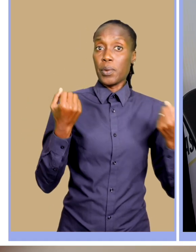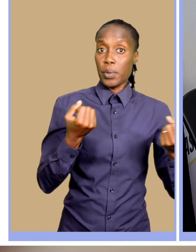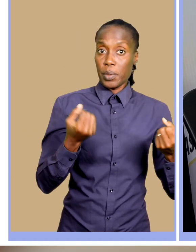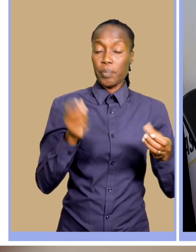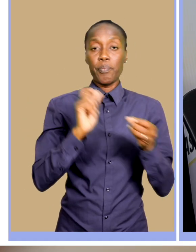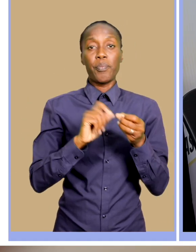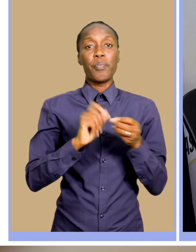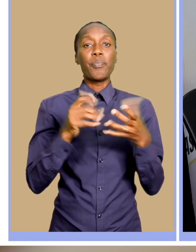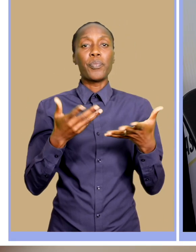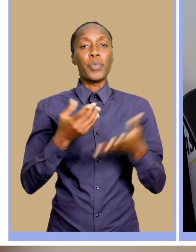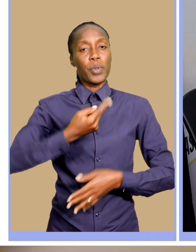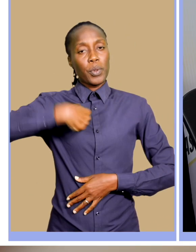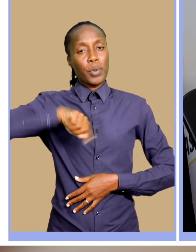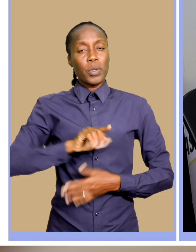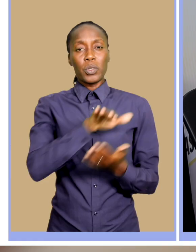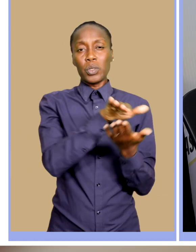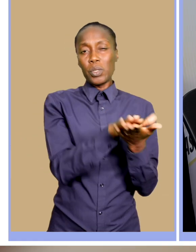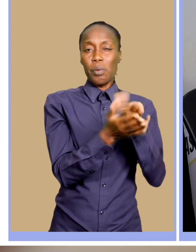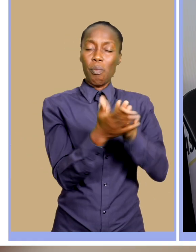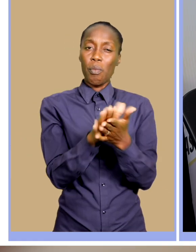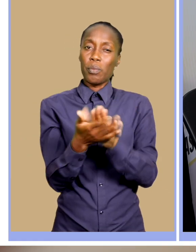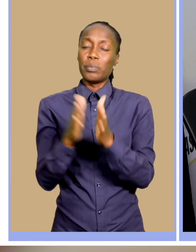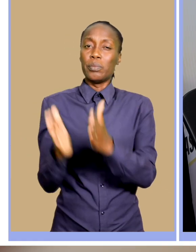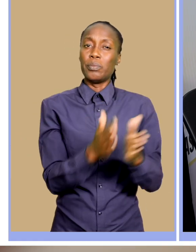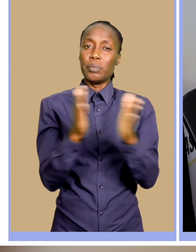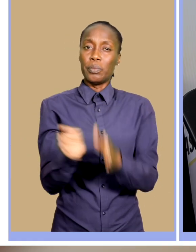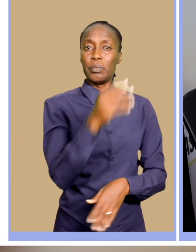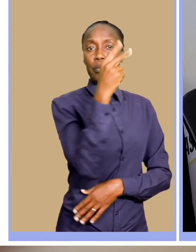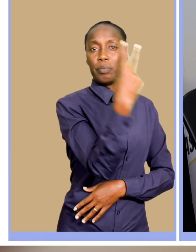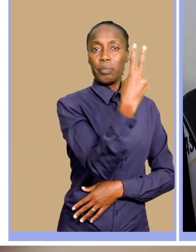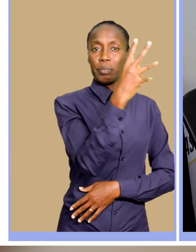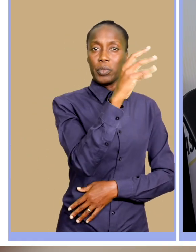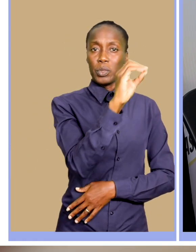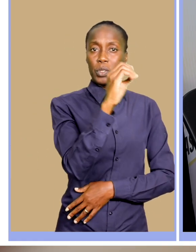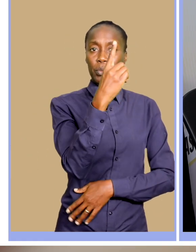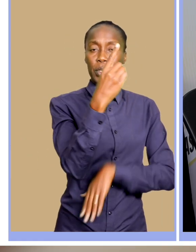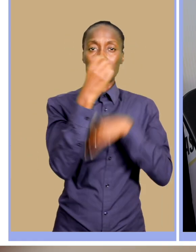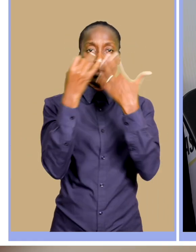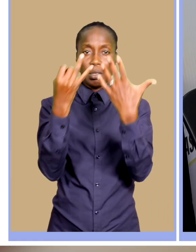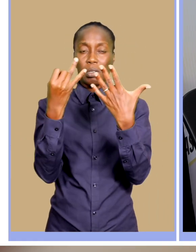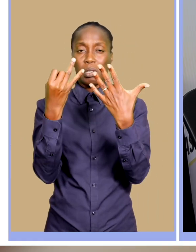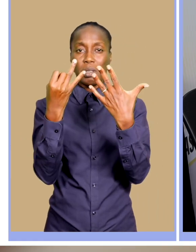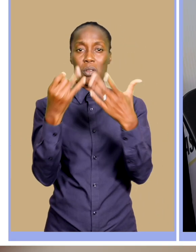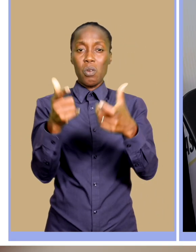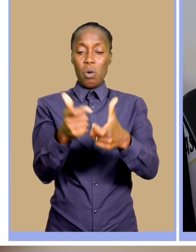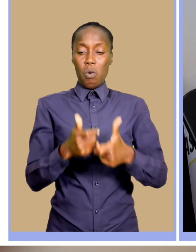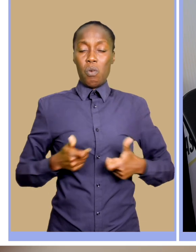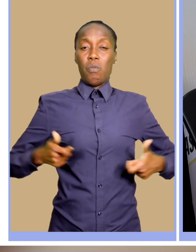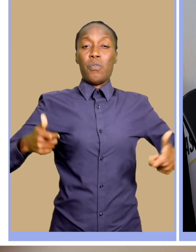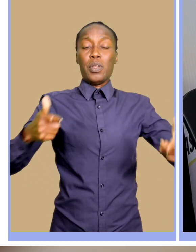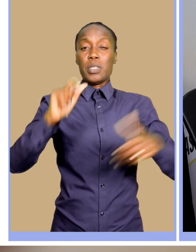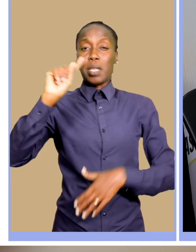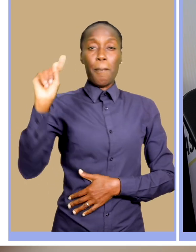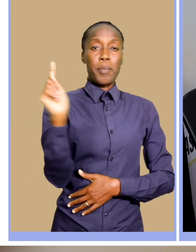detalhes em 2017, que foi a primeira conferência que o país realizou, que nós chamamos de simpósio, mas